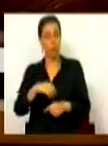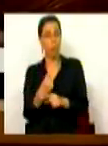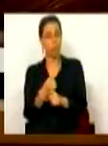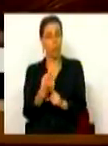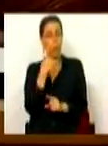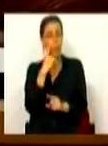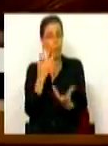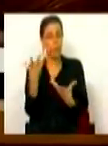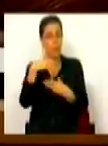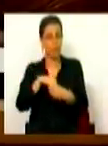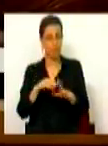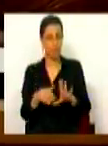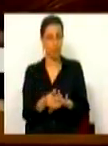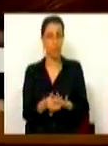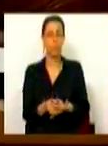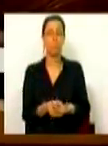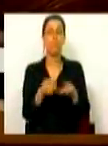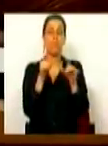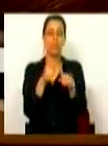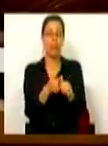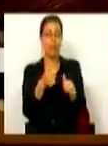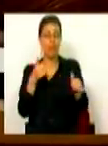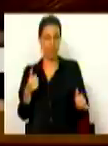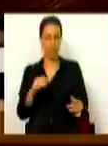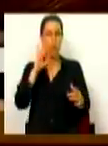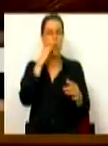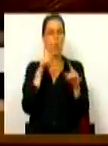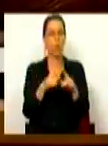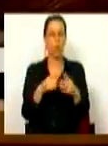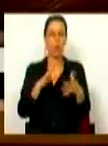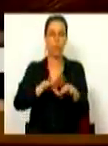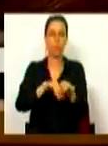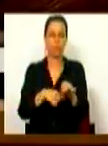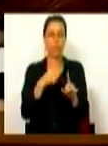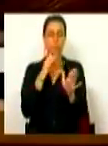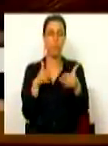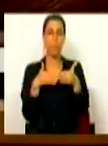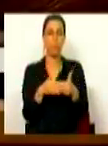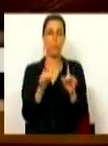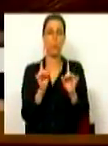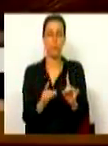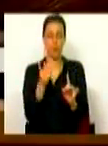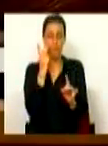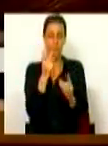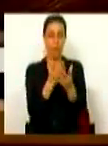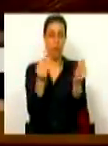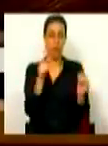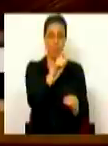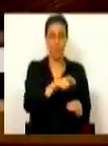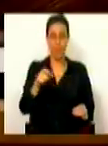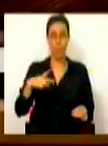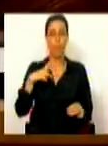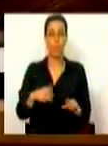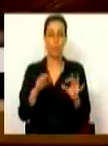a do conhecimento. As razões para esse afastamento e as consequências devastadoras desse processo na vida de muitos portugueses